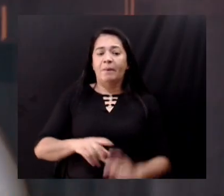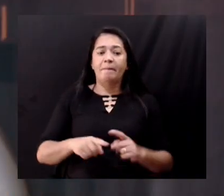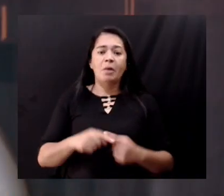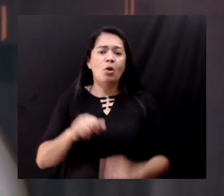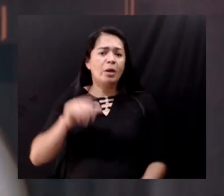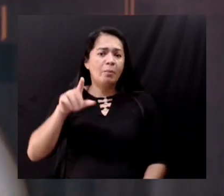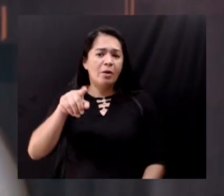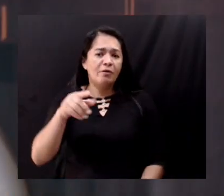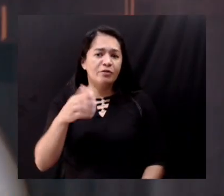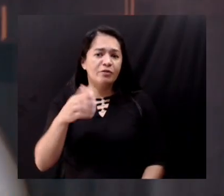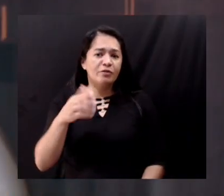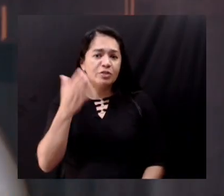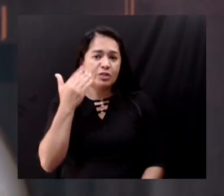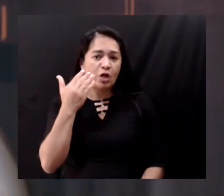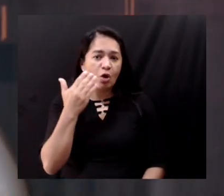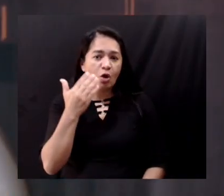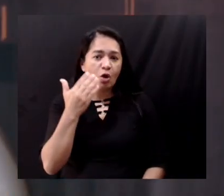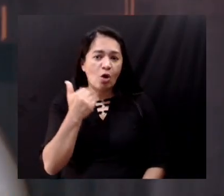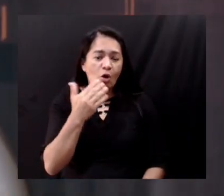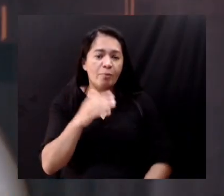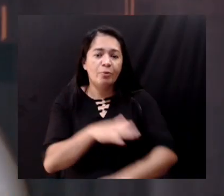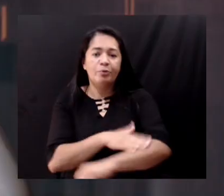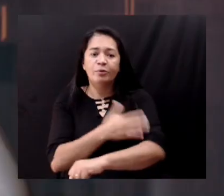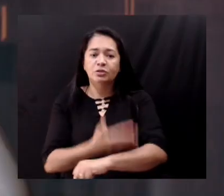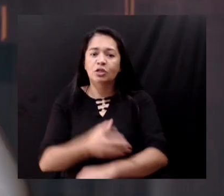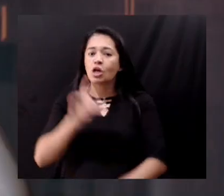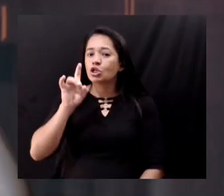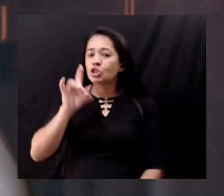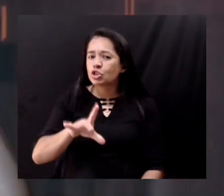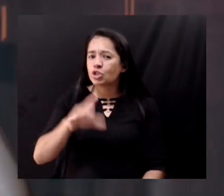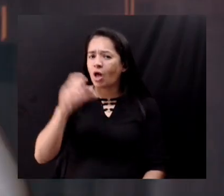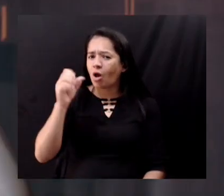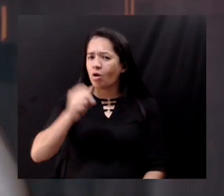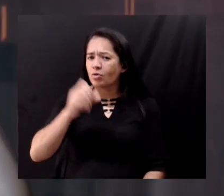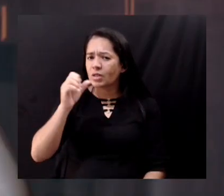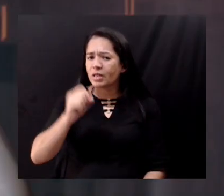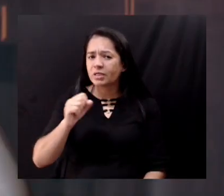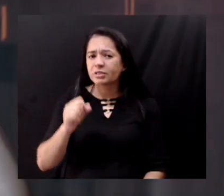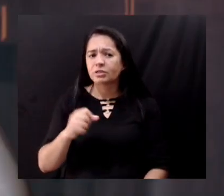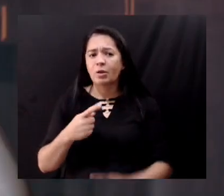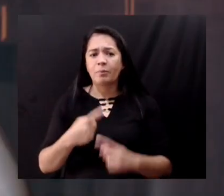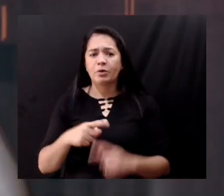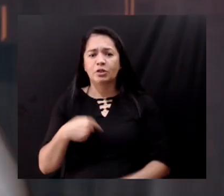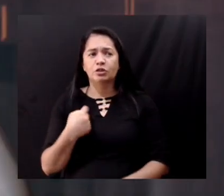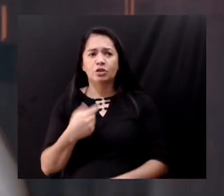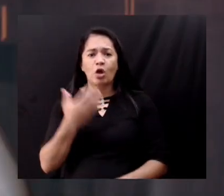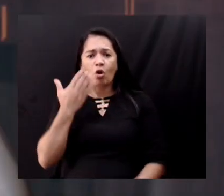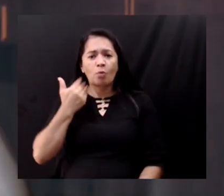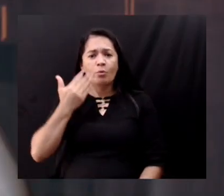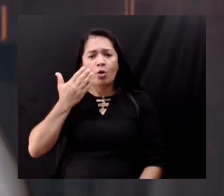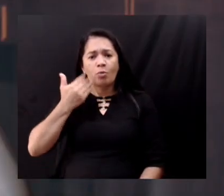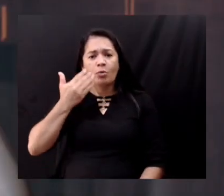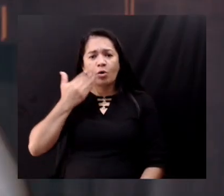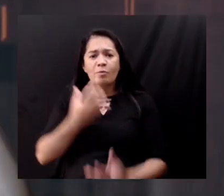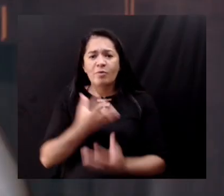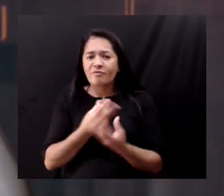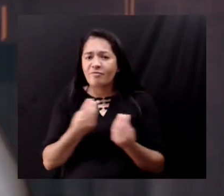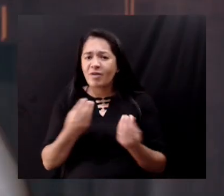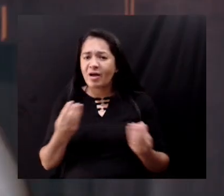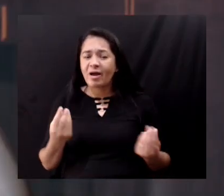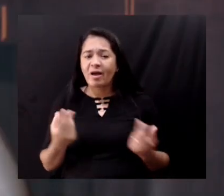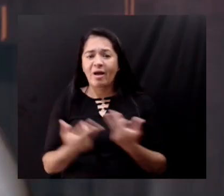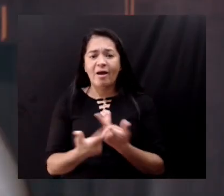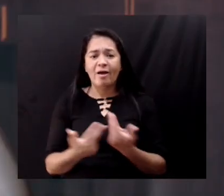dia? Será que realmente foi esse leite?" Porque Sim. é muita variedade, a gente tá sempre consumindo ali, beliscando alguma coisinha, então é